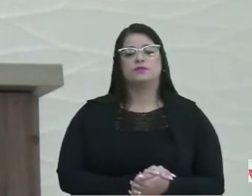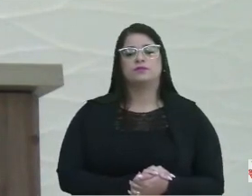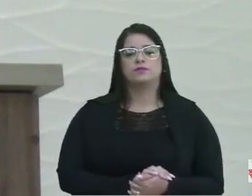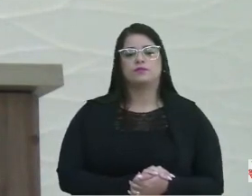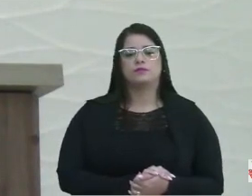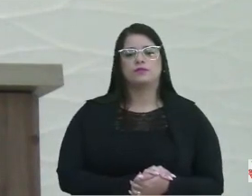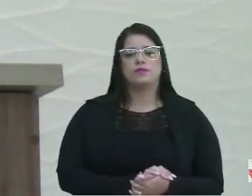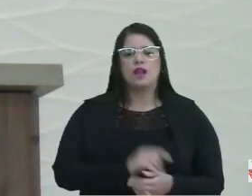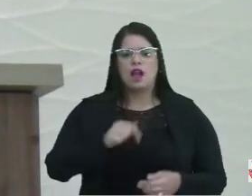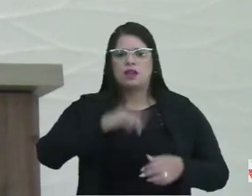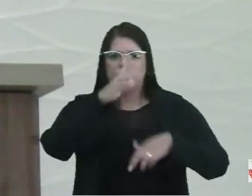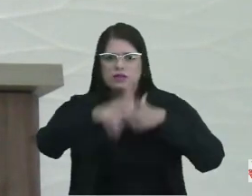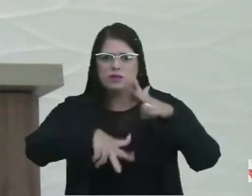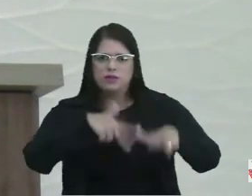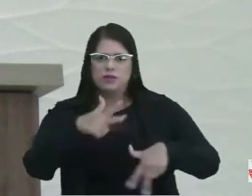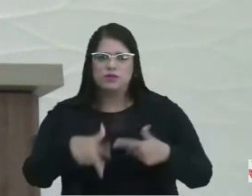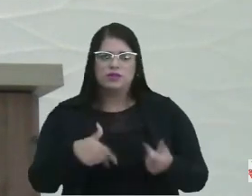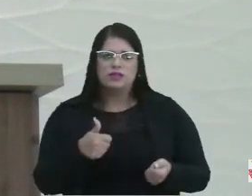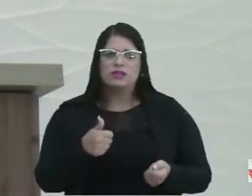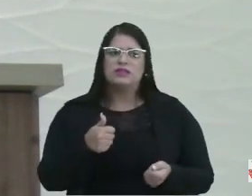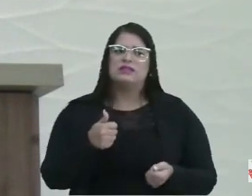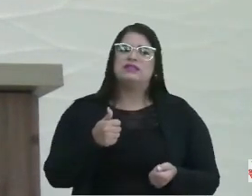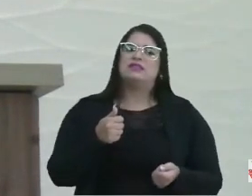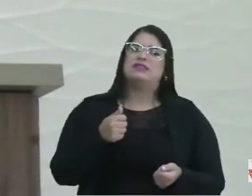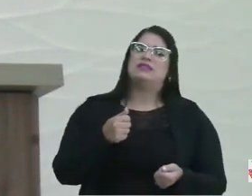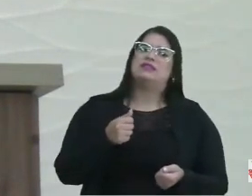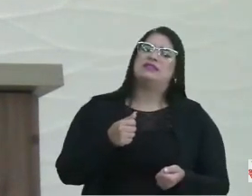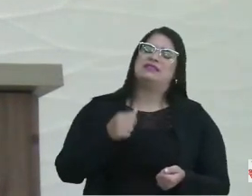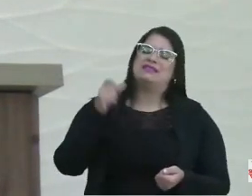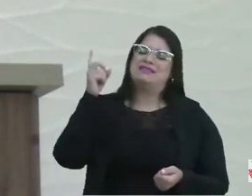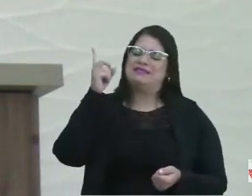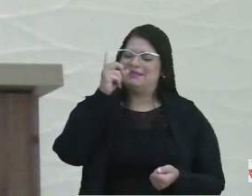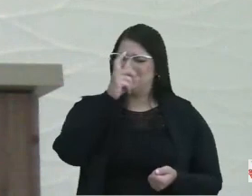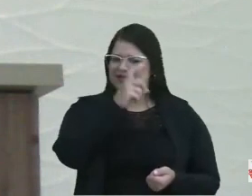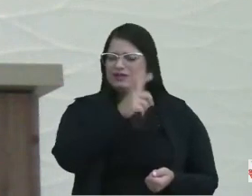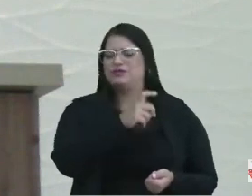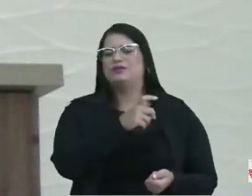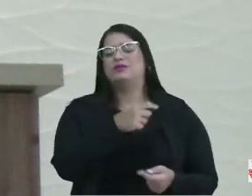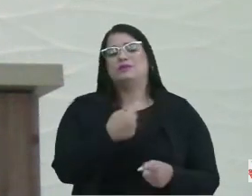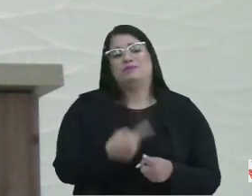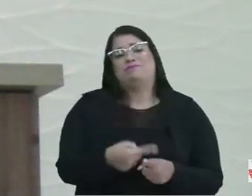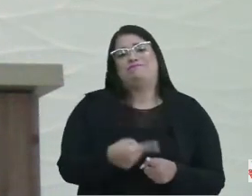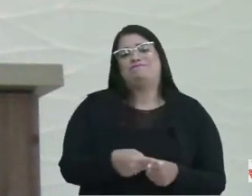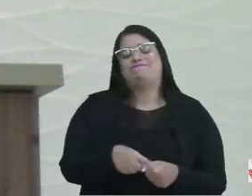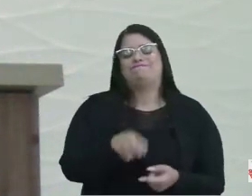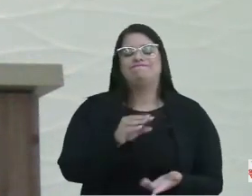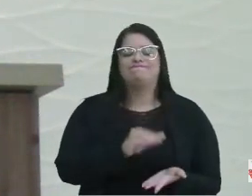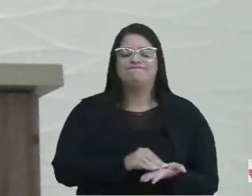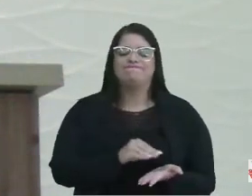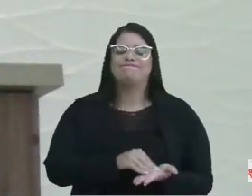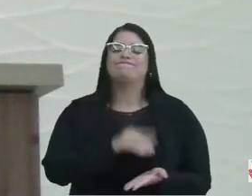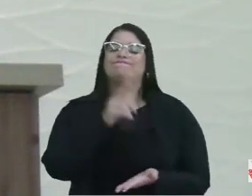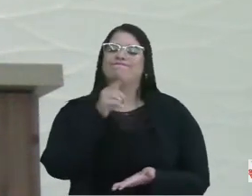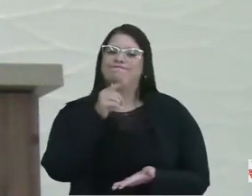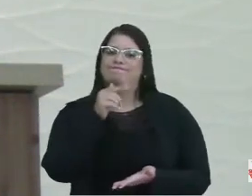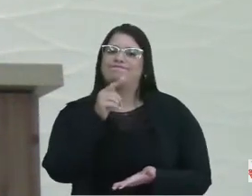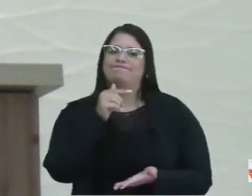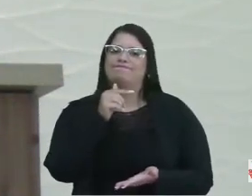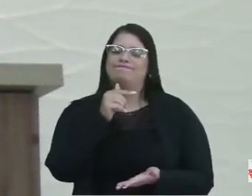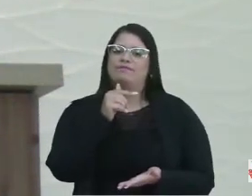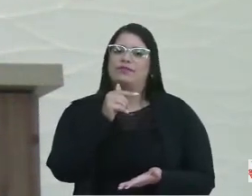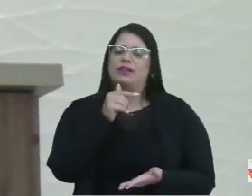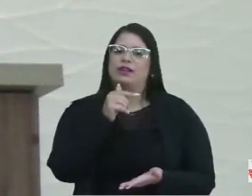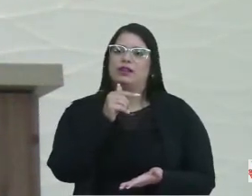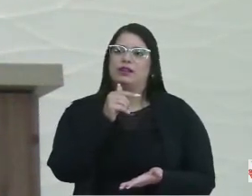nosso município está passando já por grandes dificuldades por conta da operação